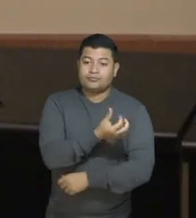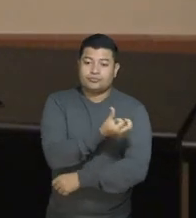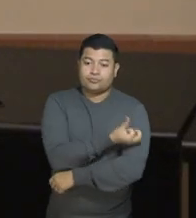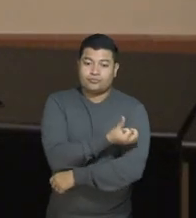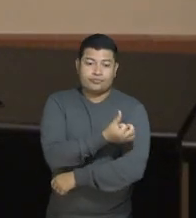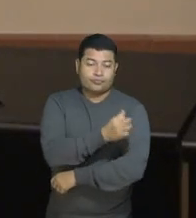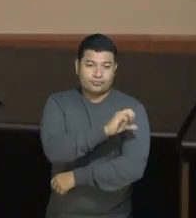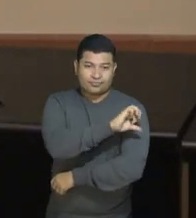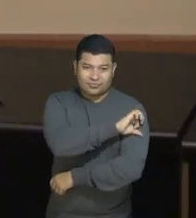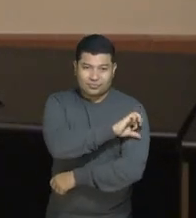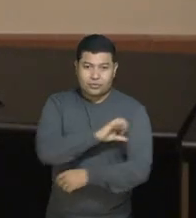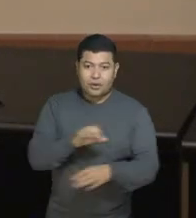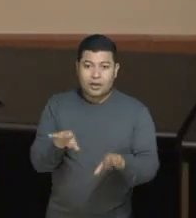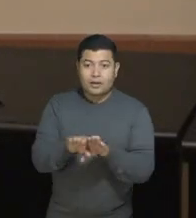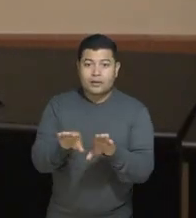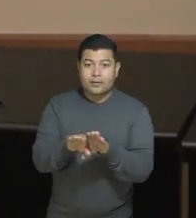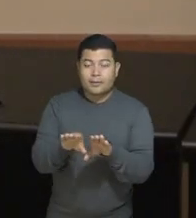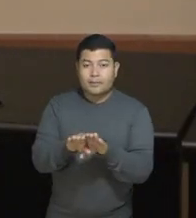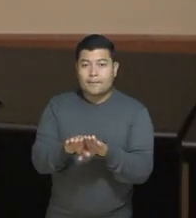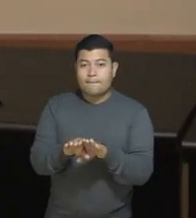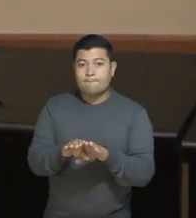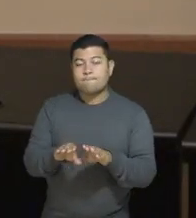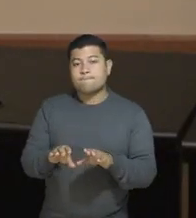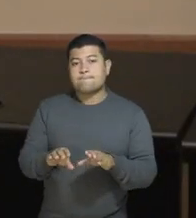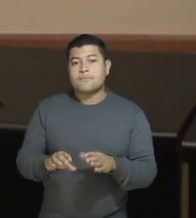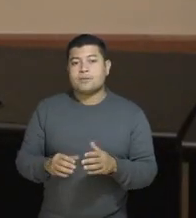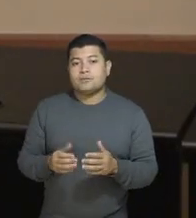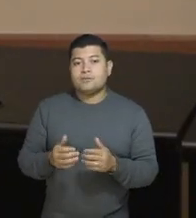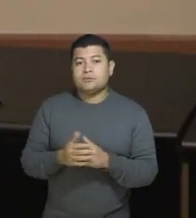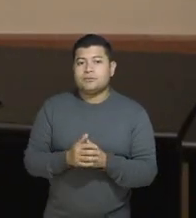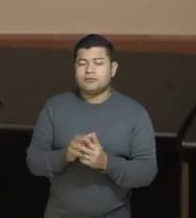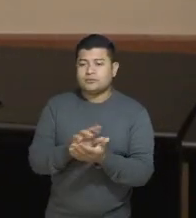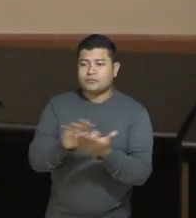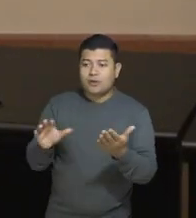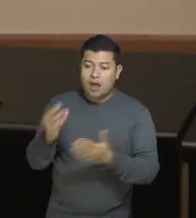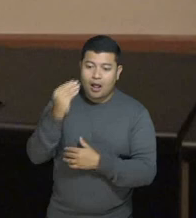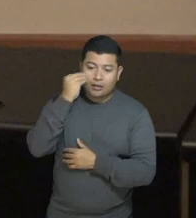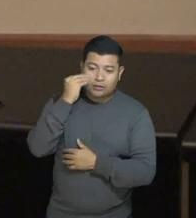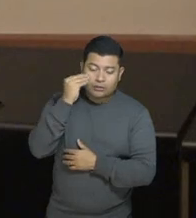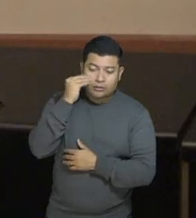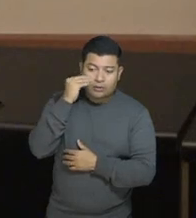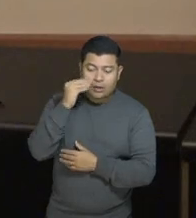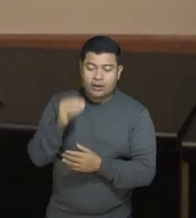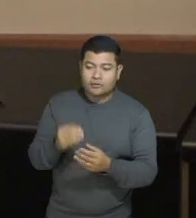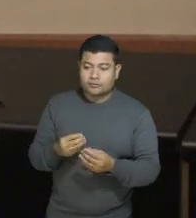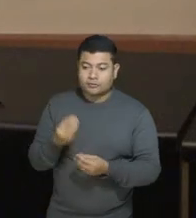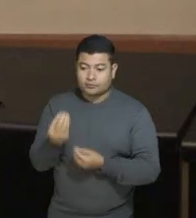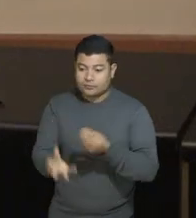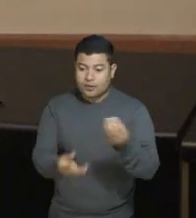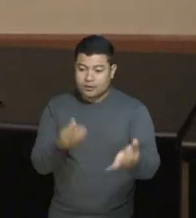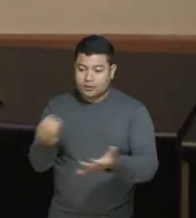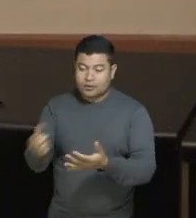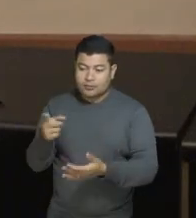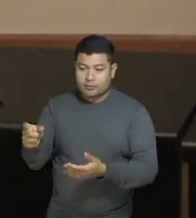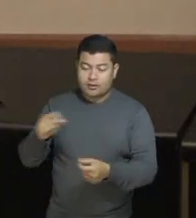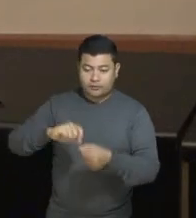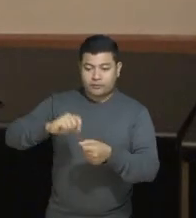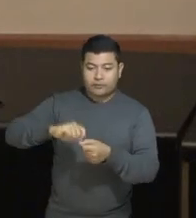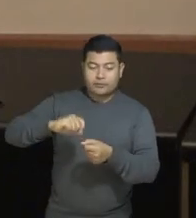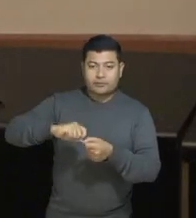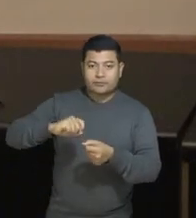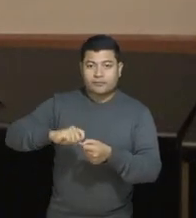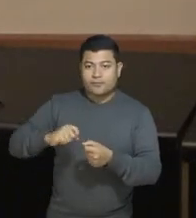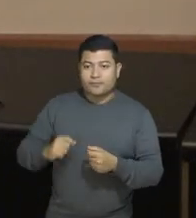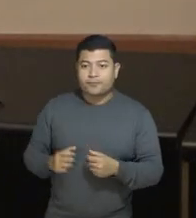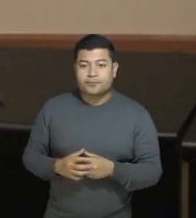consciência fonêmica, de correspondência grafema-fonema, de memória de trabalho